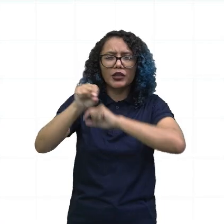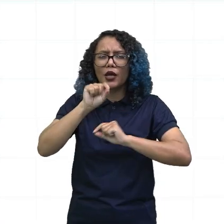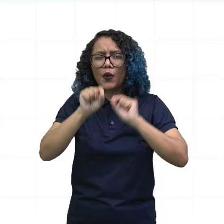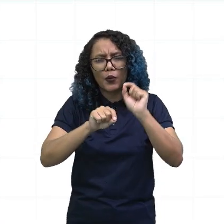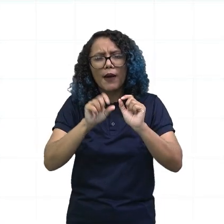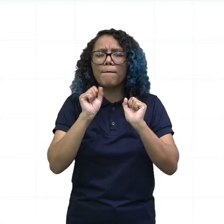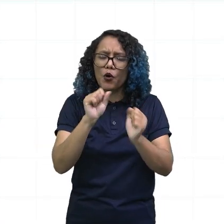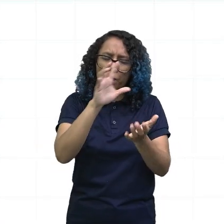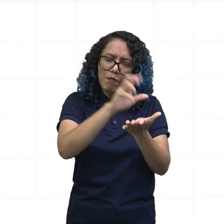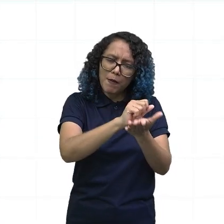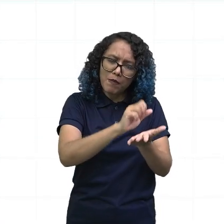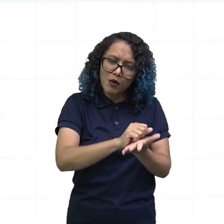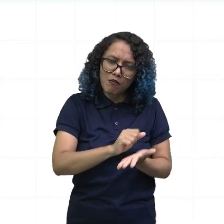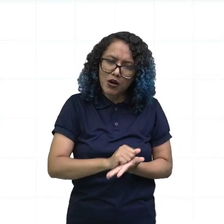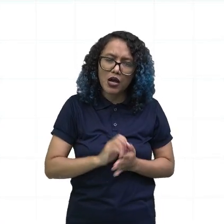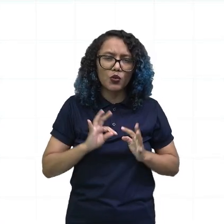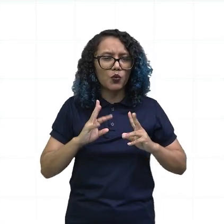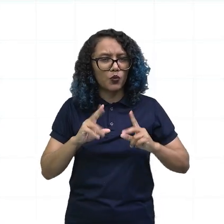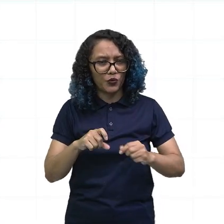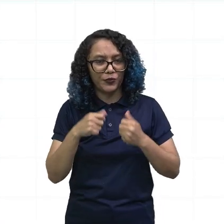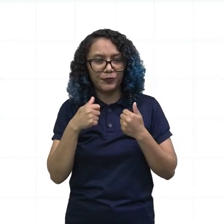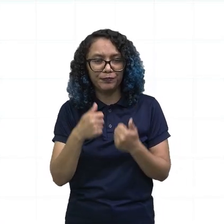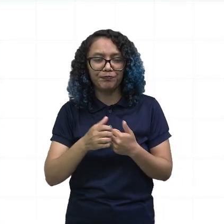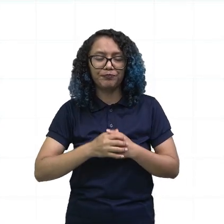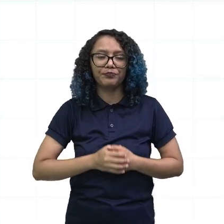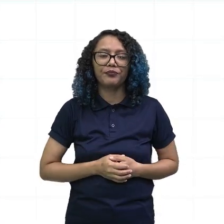das atividades que foram realizadas.